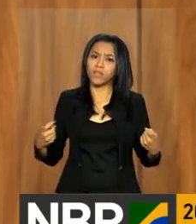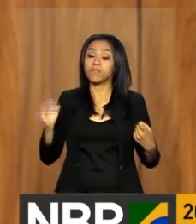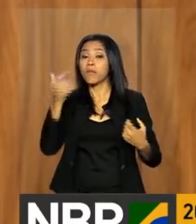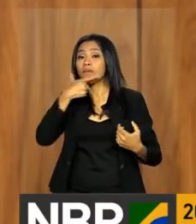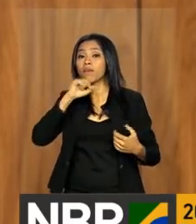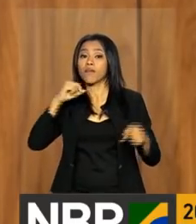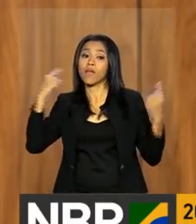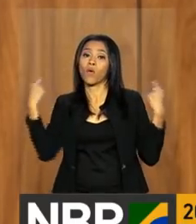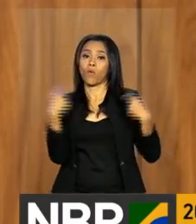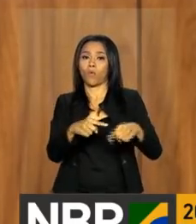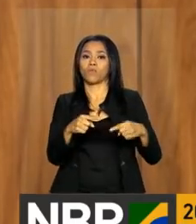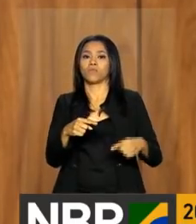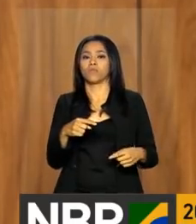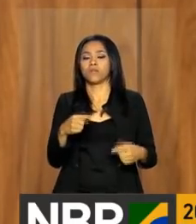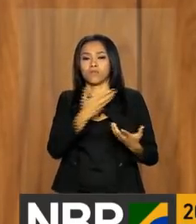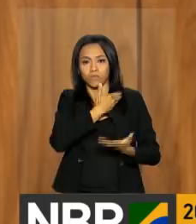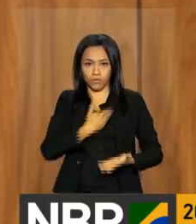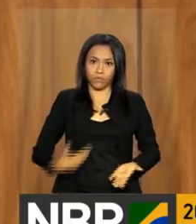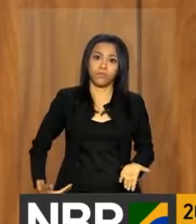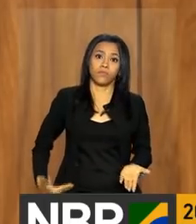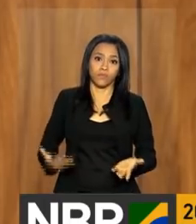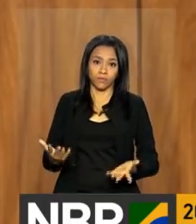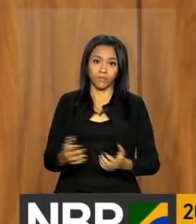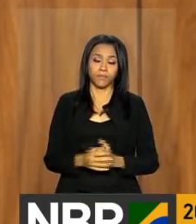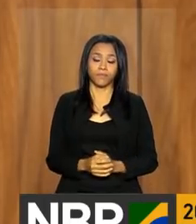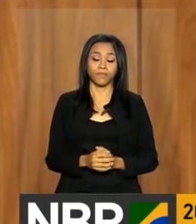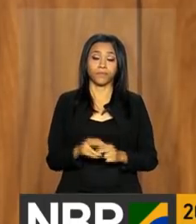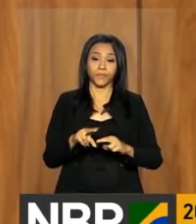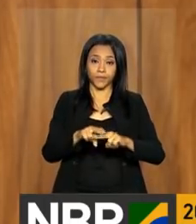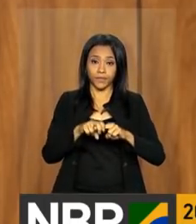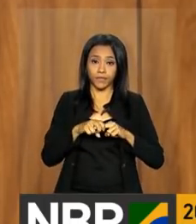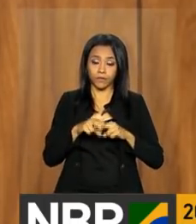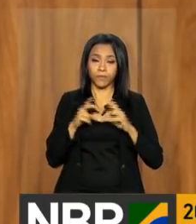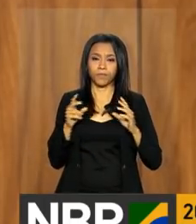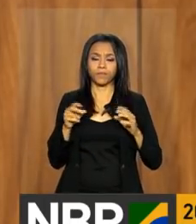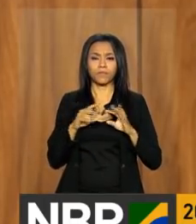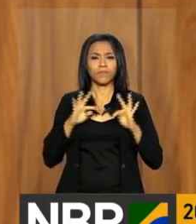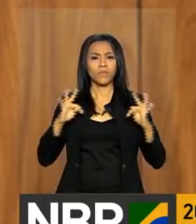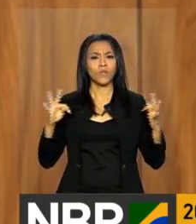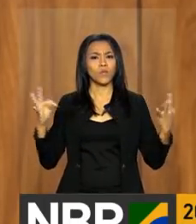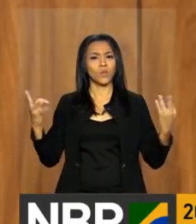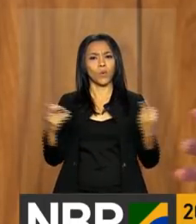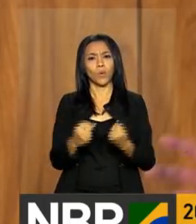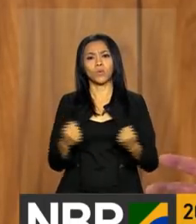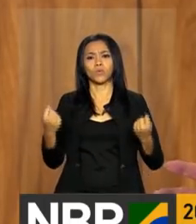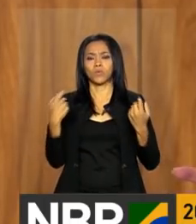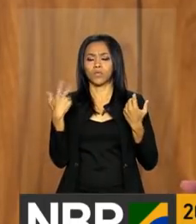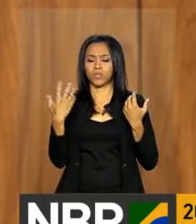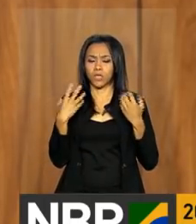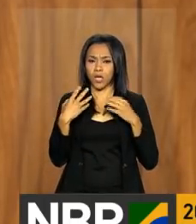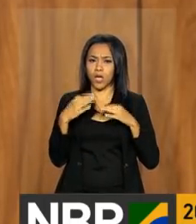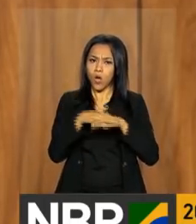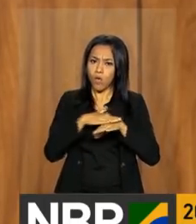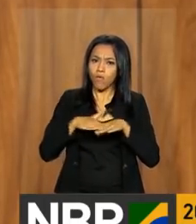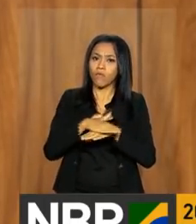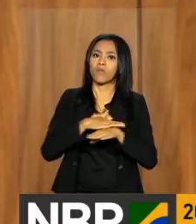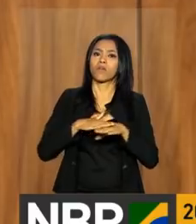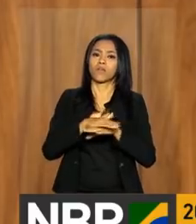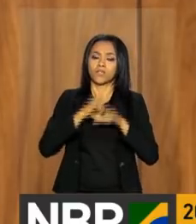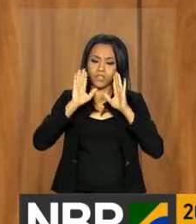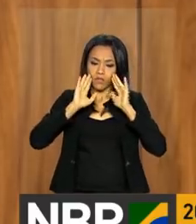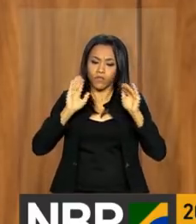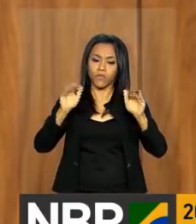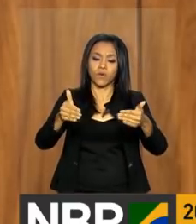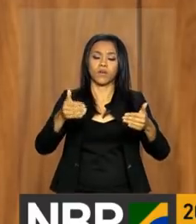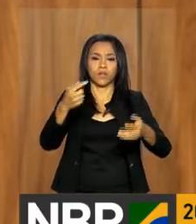ora, lá está constituído. Portanto, toda a nossa ênfase sobre o foco político